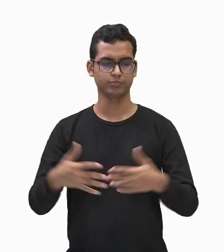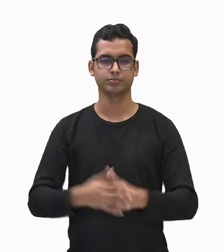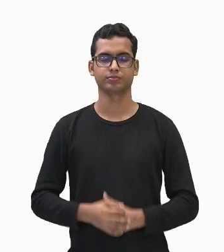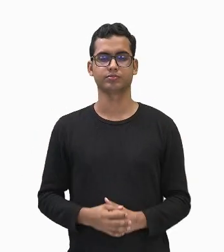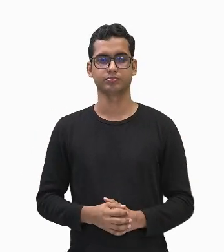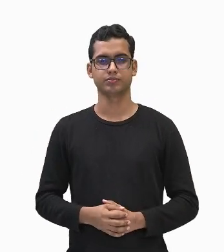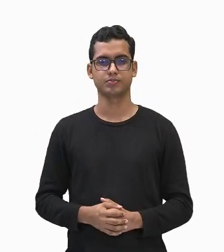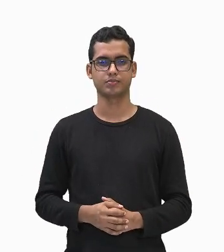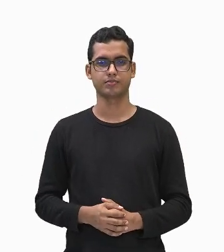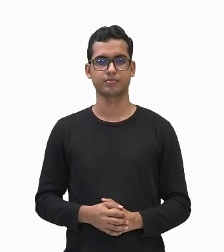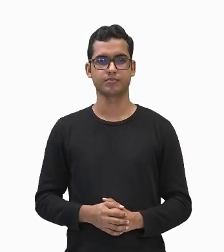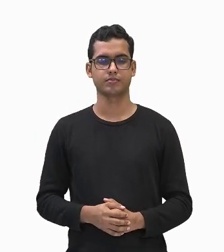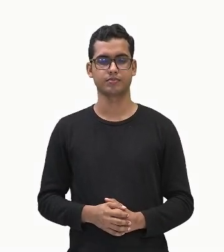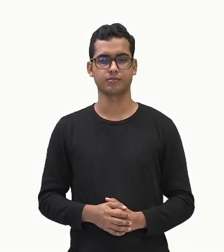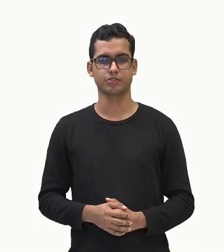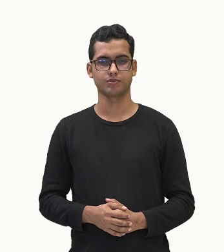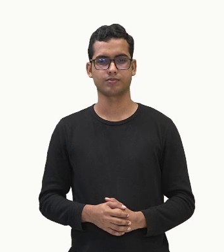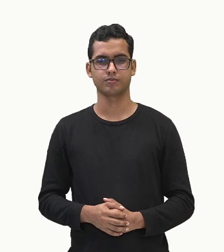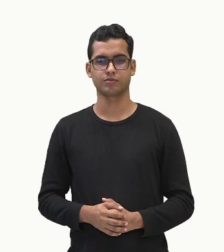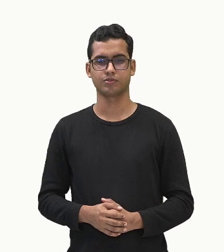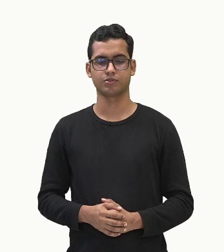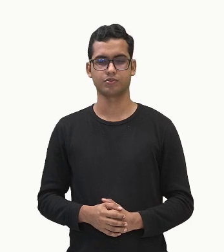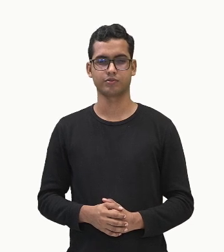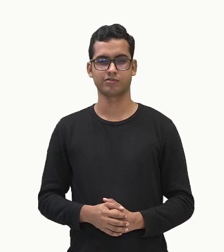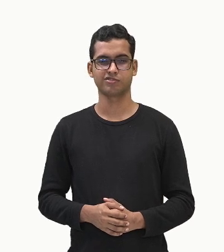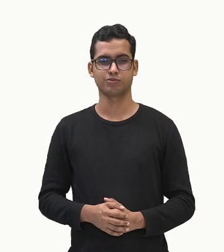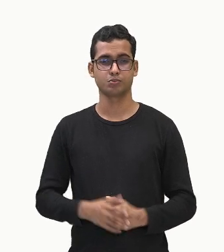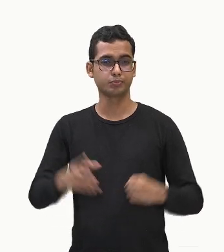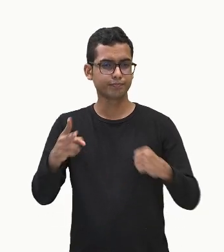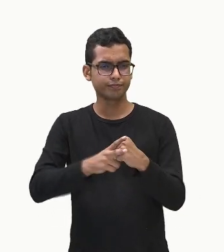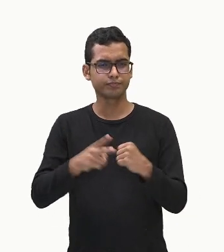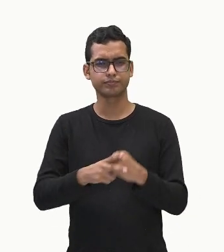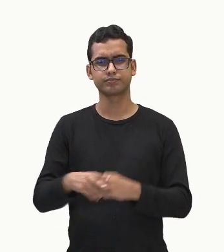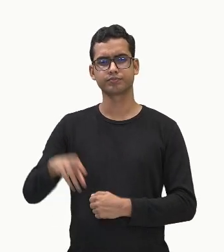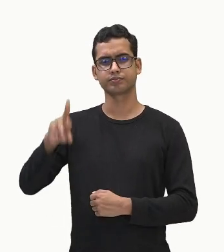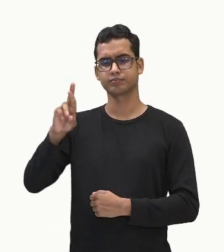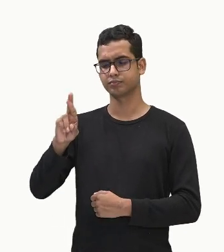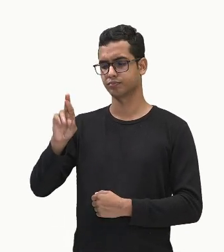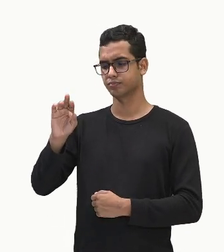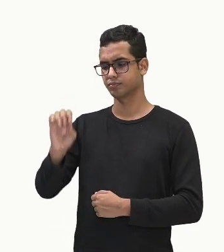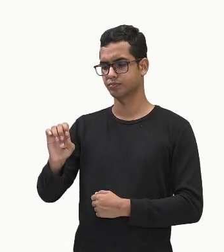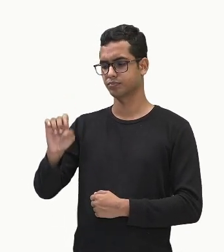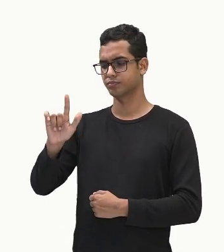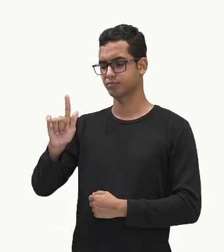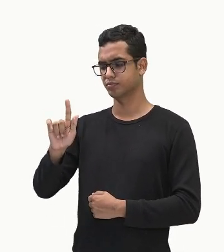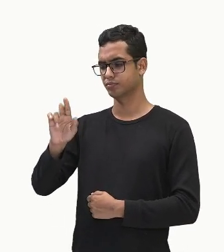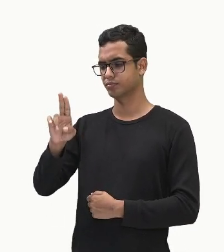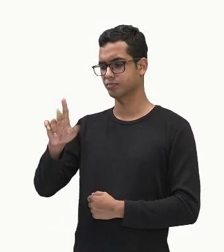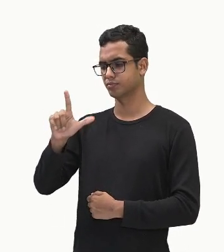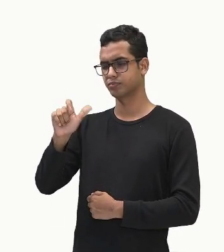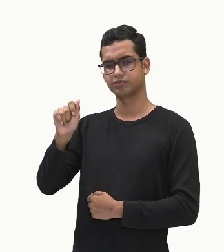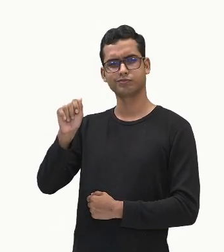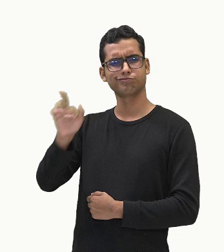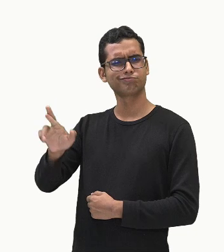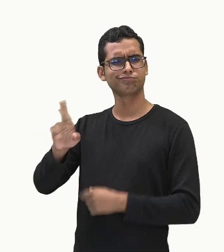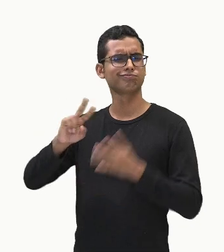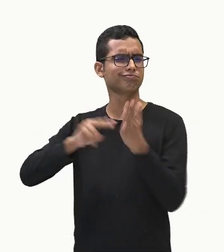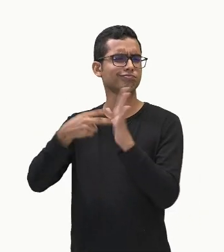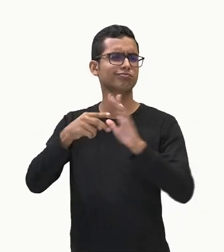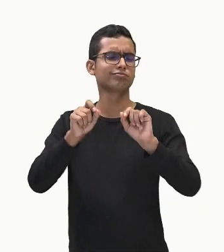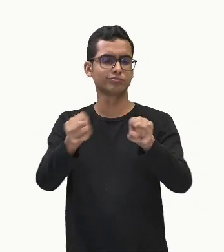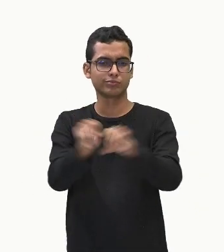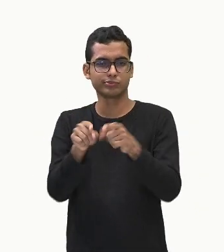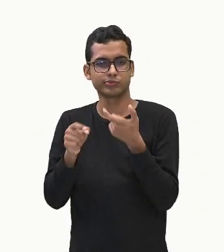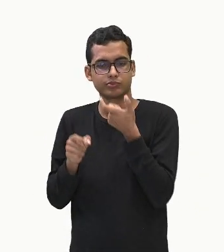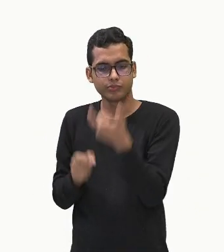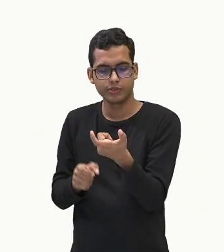que quando um verbo é regular, ele mantém a sua raiz, que